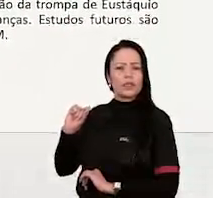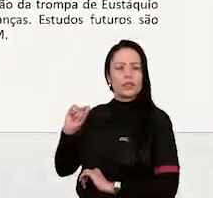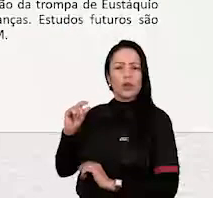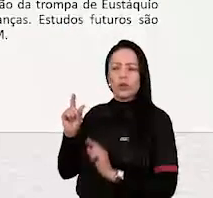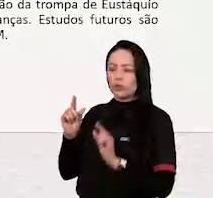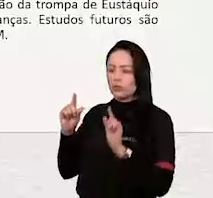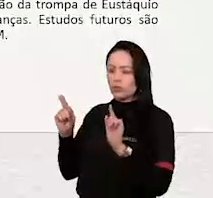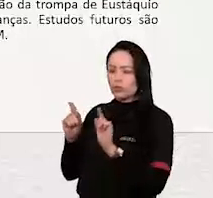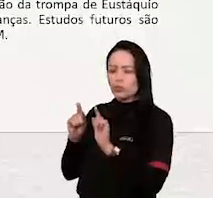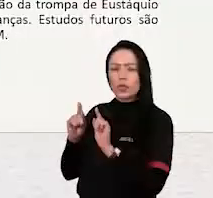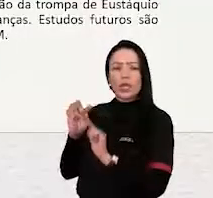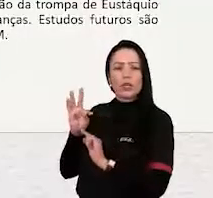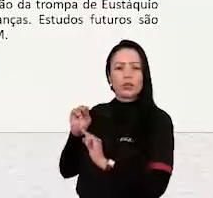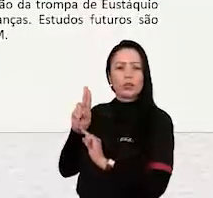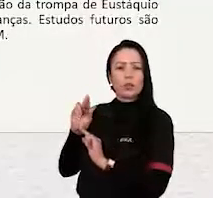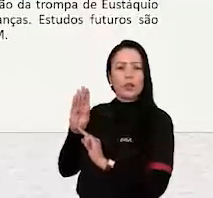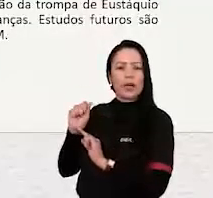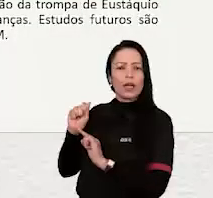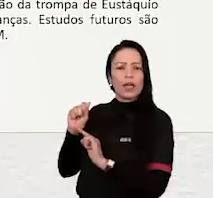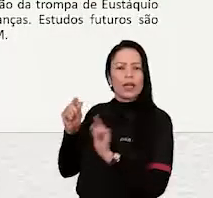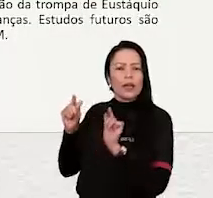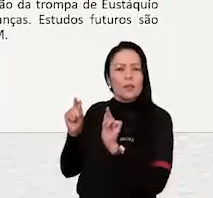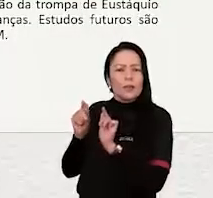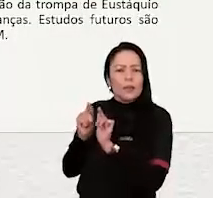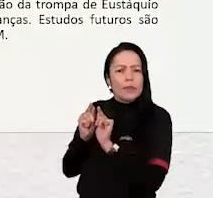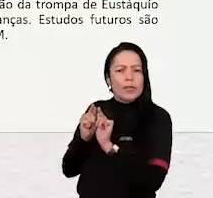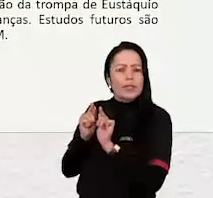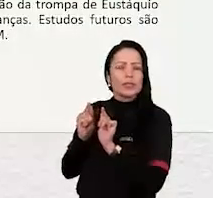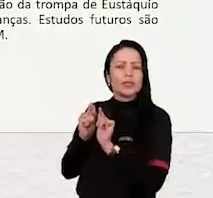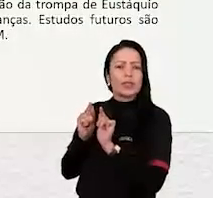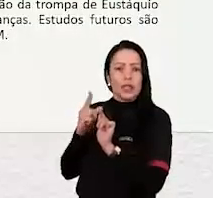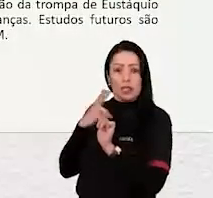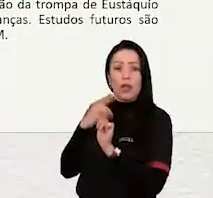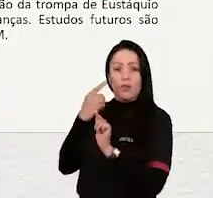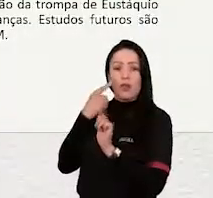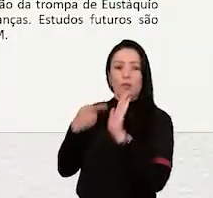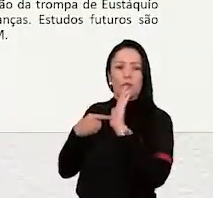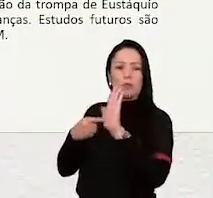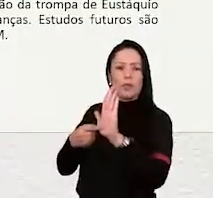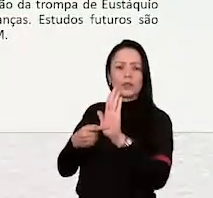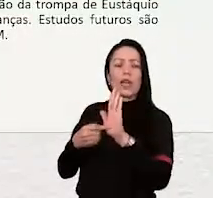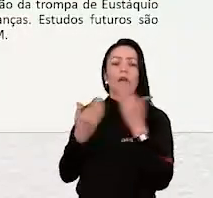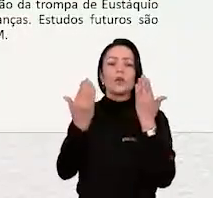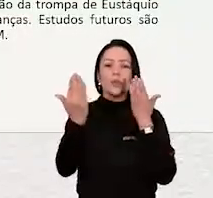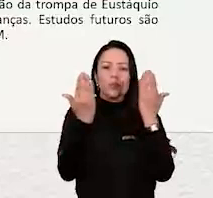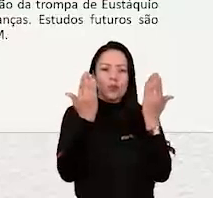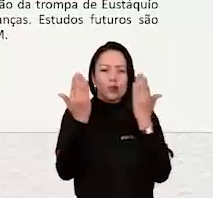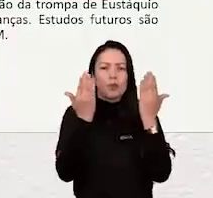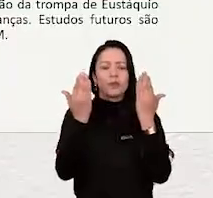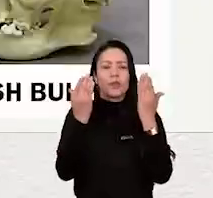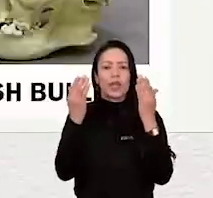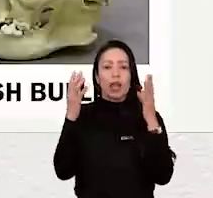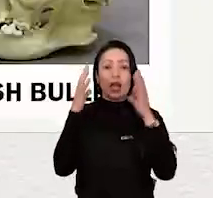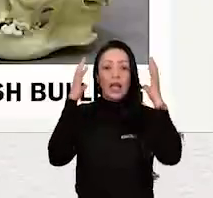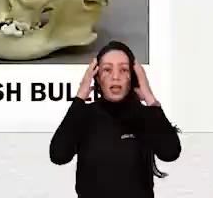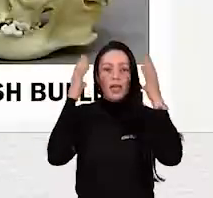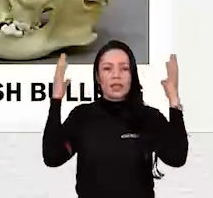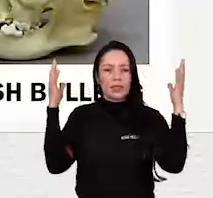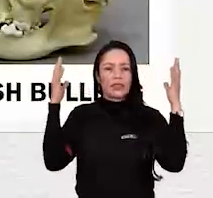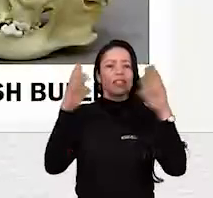de tuba, estreitamento, então tem um combo que eu vou mostrar para vocês. Isso foi feito comparando diferentes crânios.